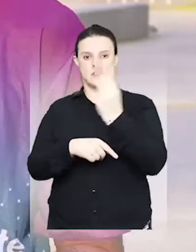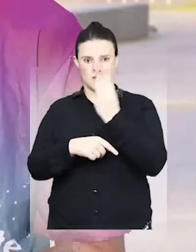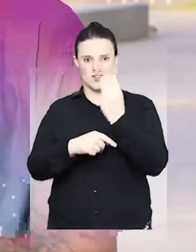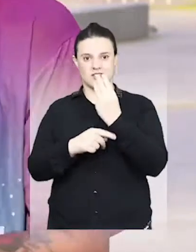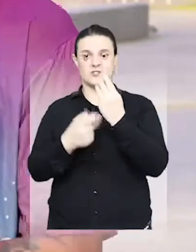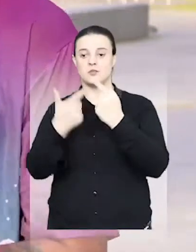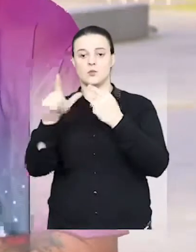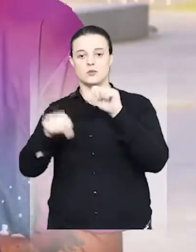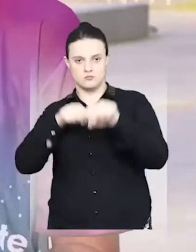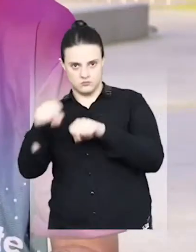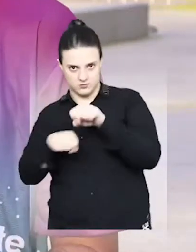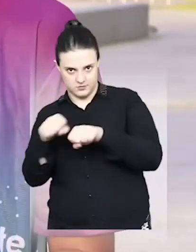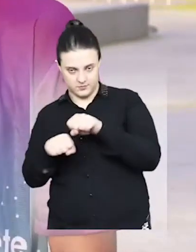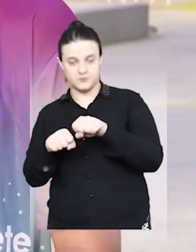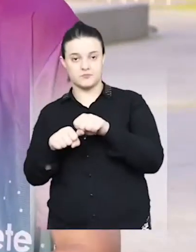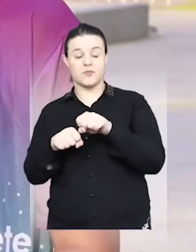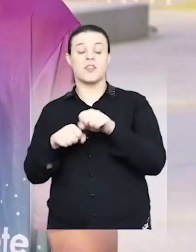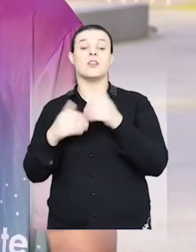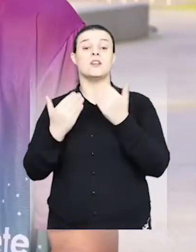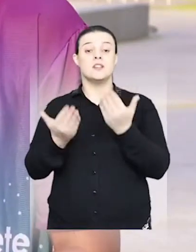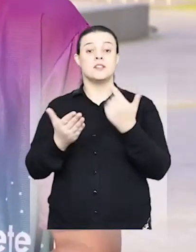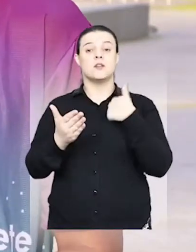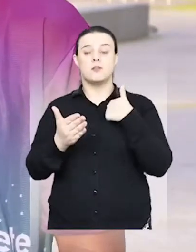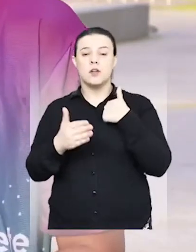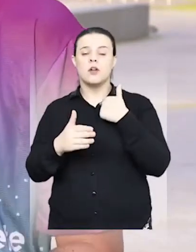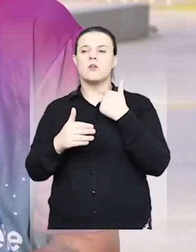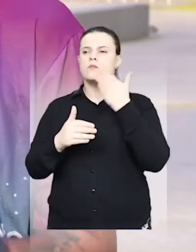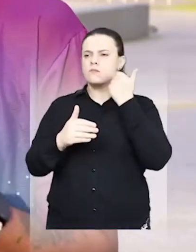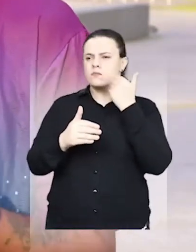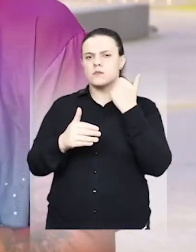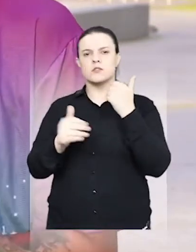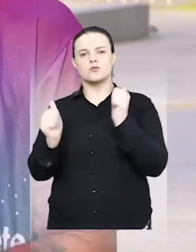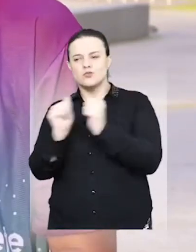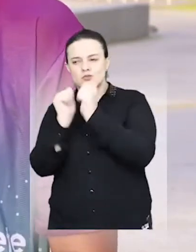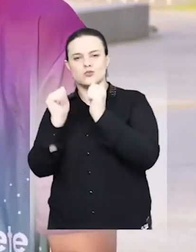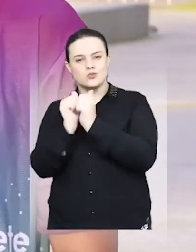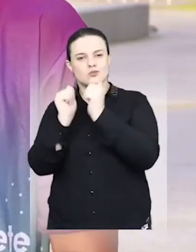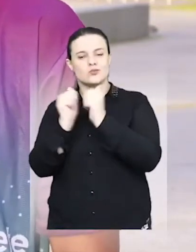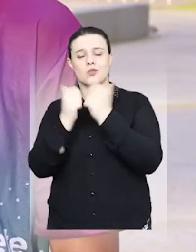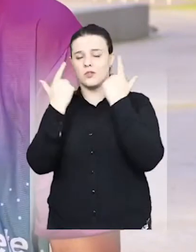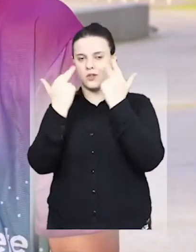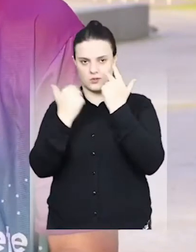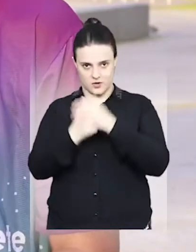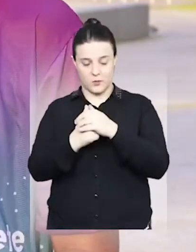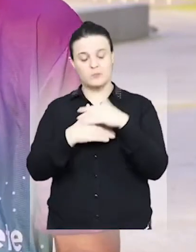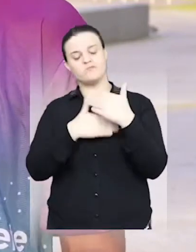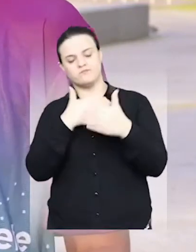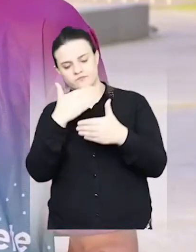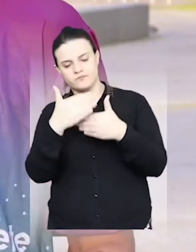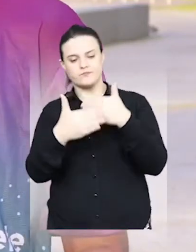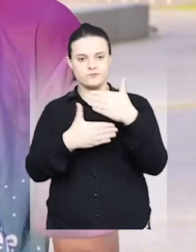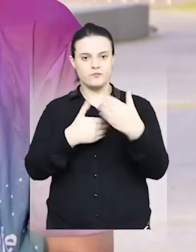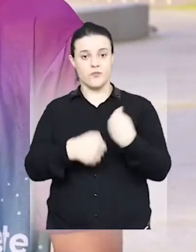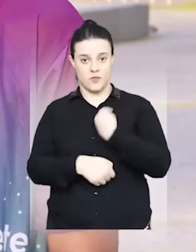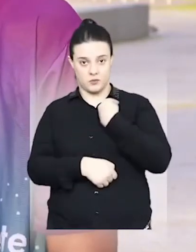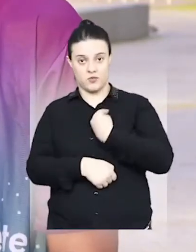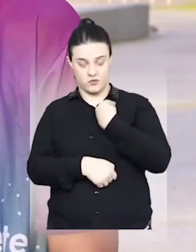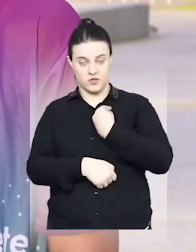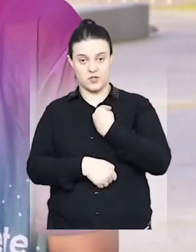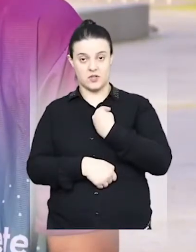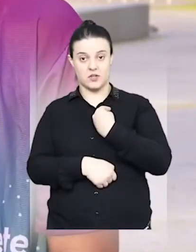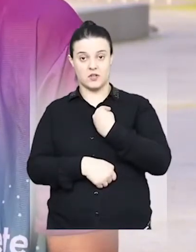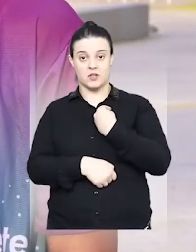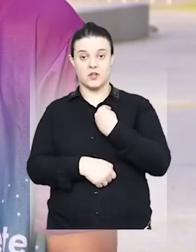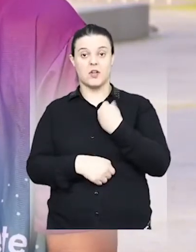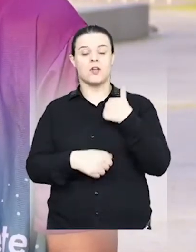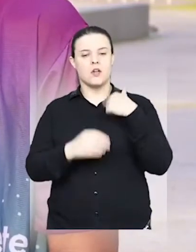praticava o triatlon e o outro o ciclismo. Então assim, eu fui adquirindo isso de forma muito natural. No decorrer da minha